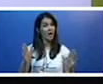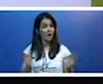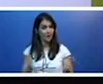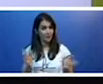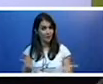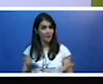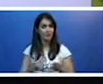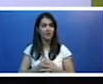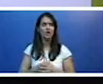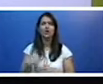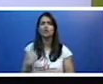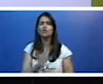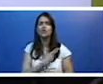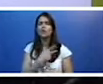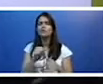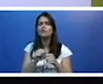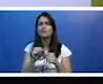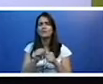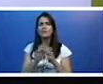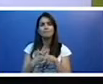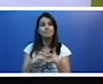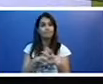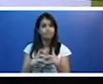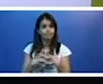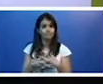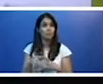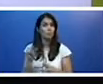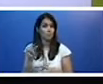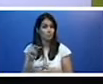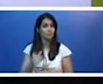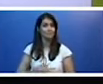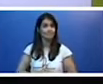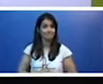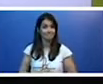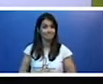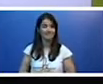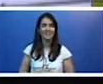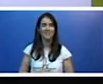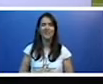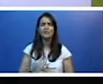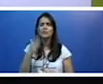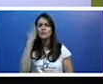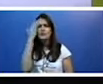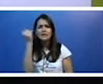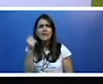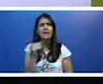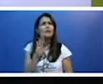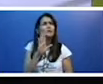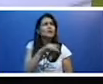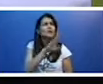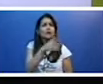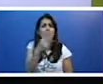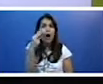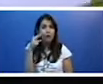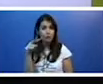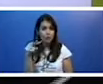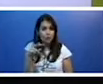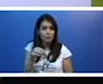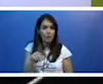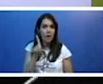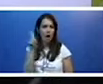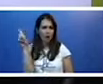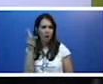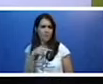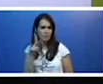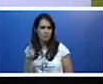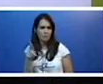agora a gente vai complicar um pouquinho bonitinho. Não sei se vocês já viram, quando eu era criança, costumava